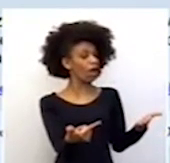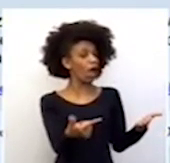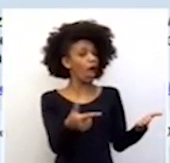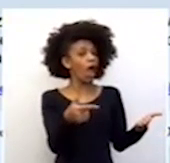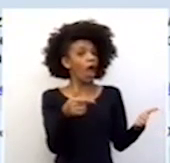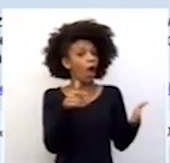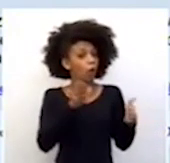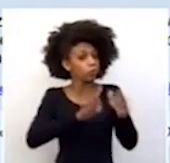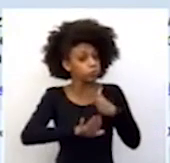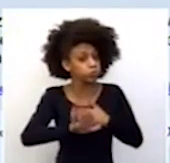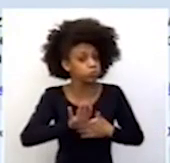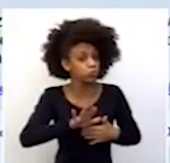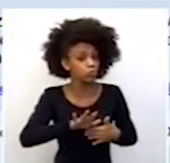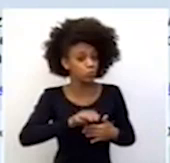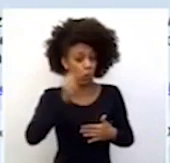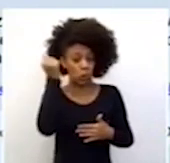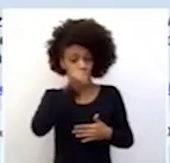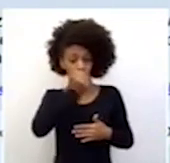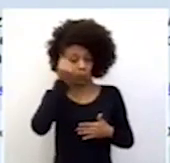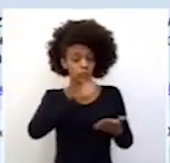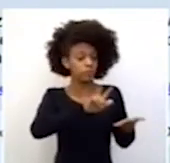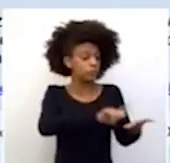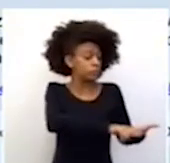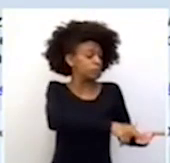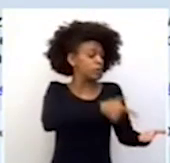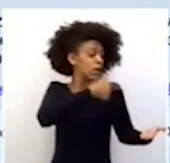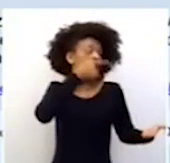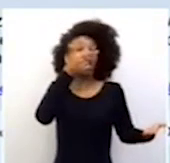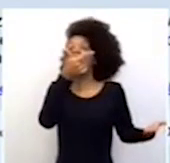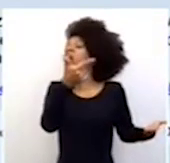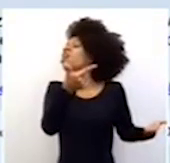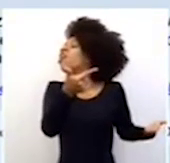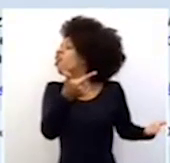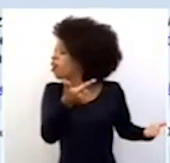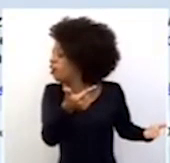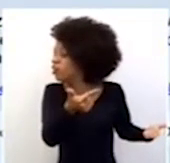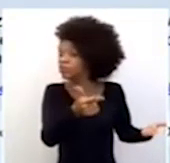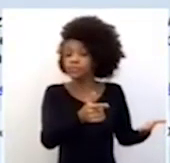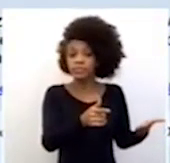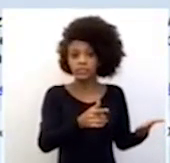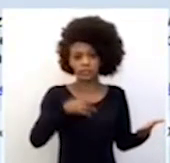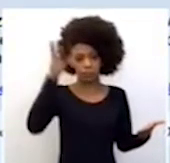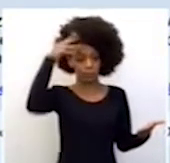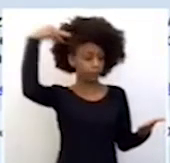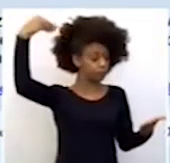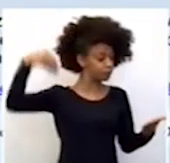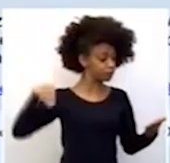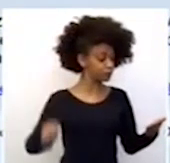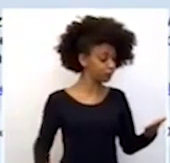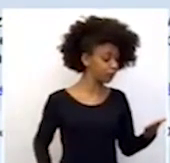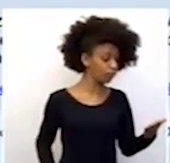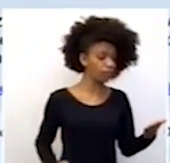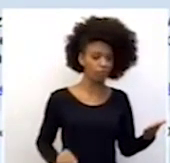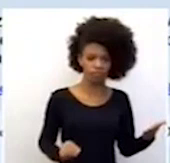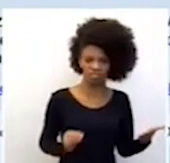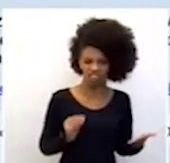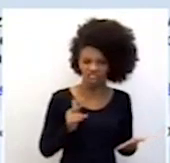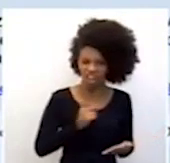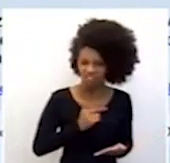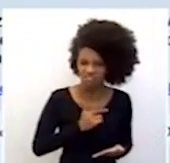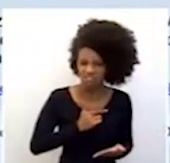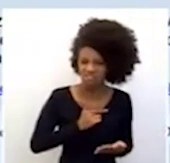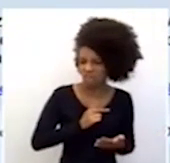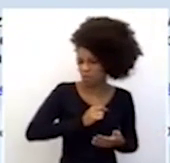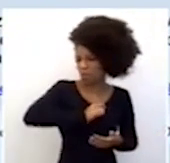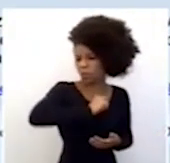as ventas dos vizinhos, nem levar-lhes os chapéus. Também não é bonito encostá-los no passageiro da